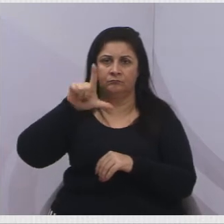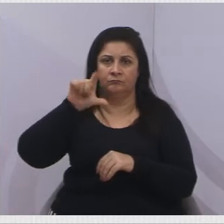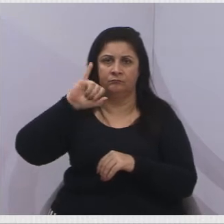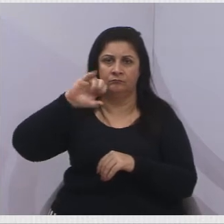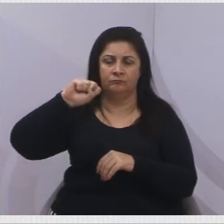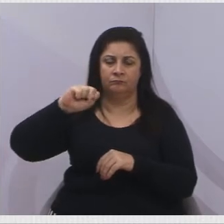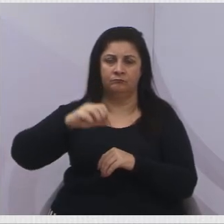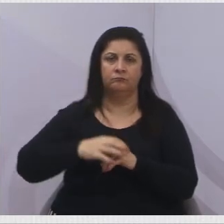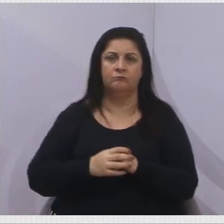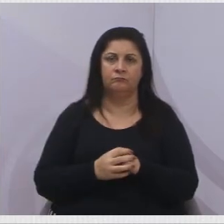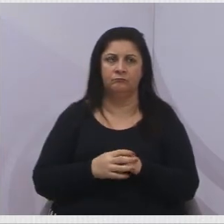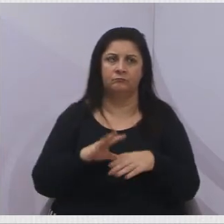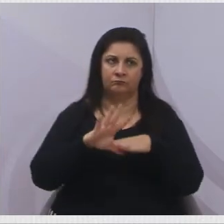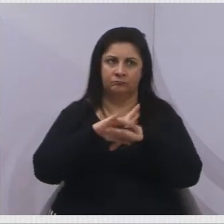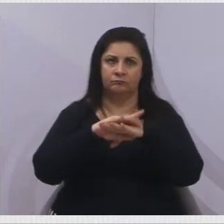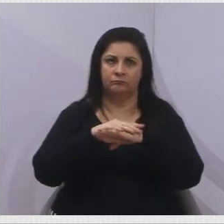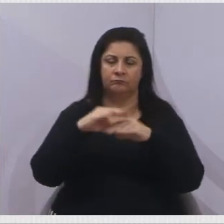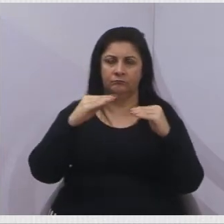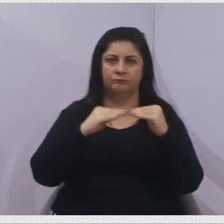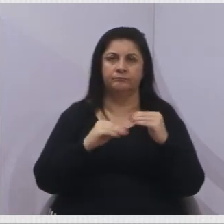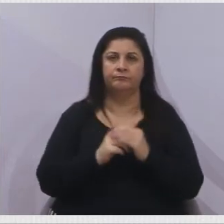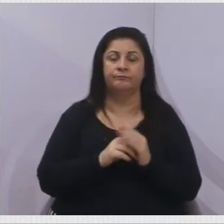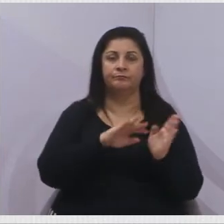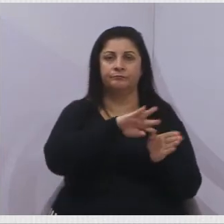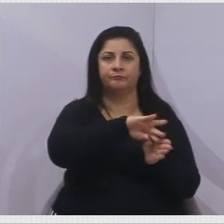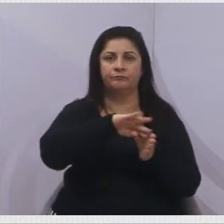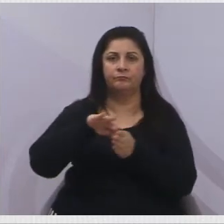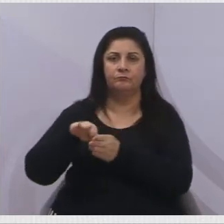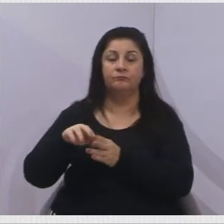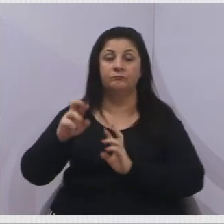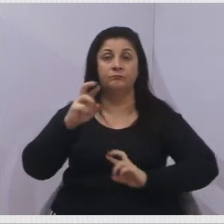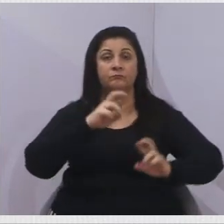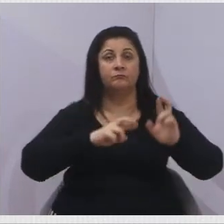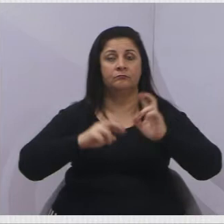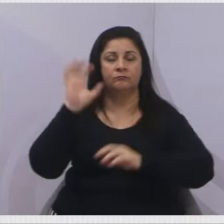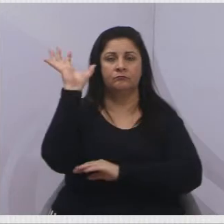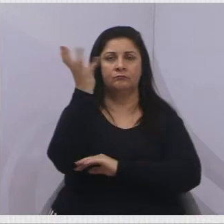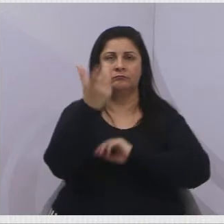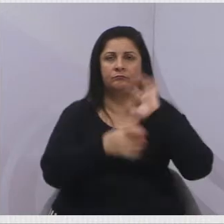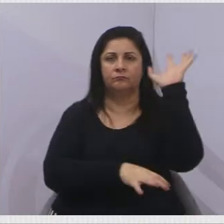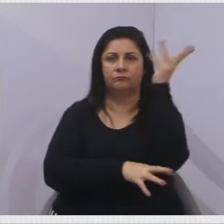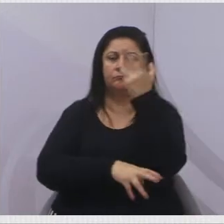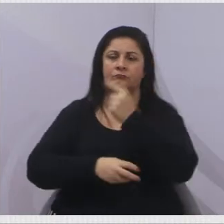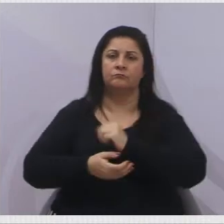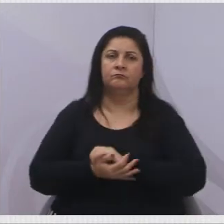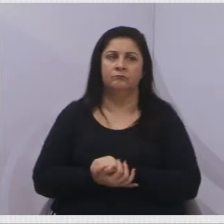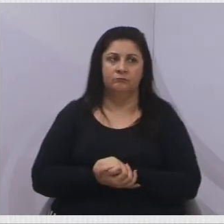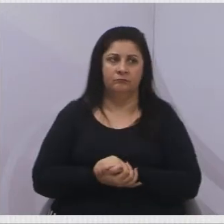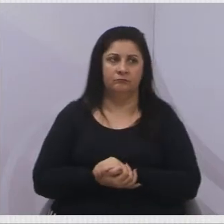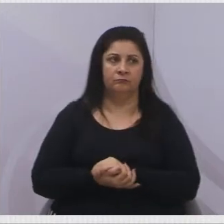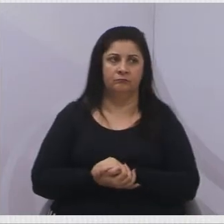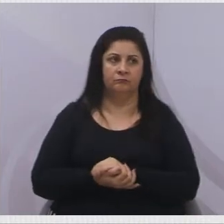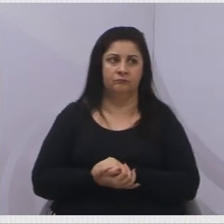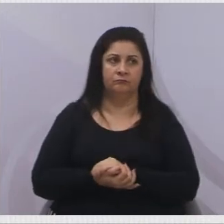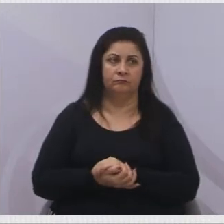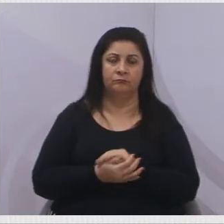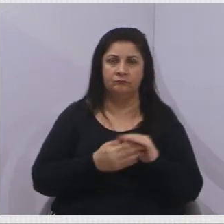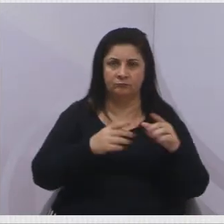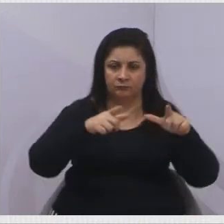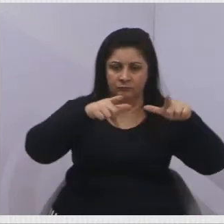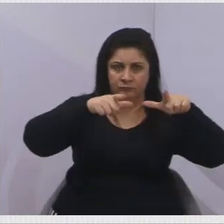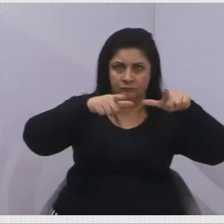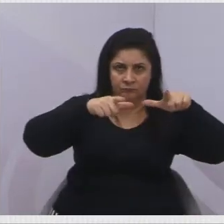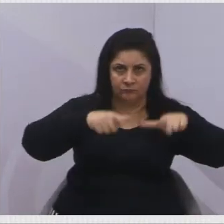gestante. Vigilância ambiental. Nós tivemos aí, entre os imóveis vistoriados